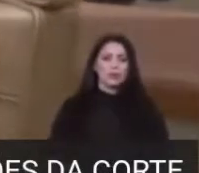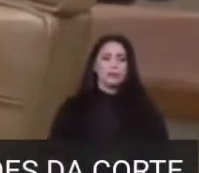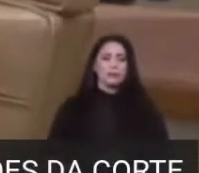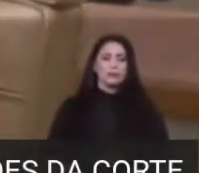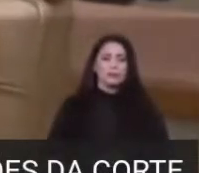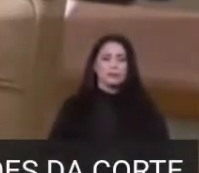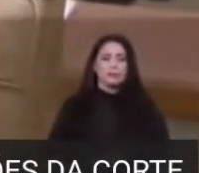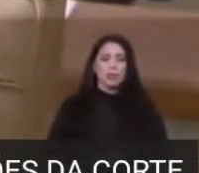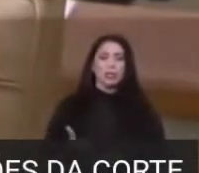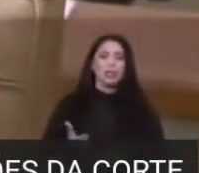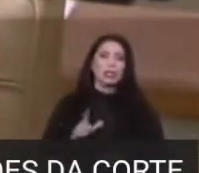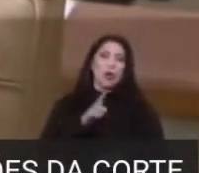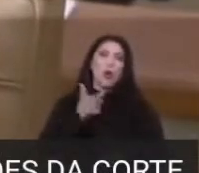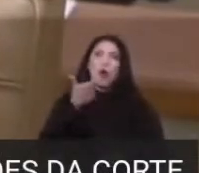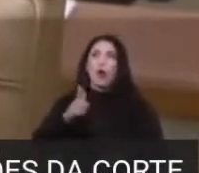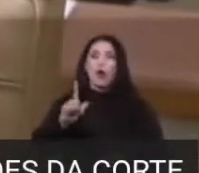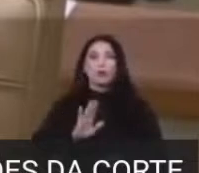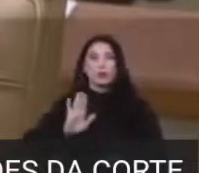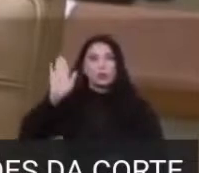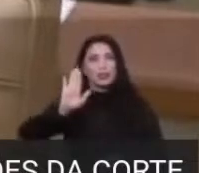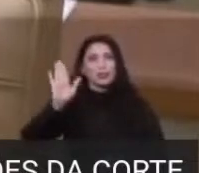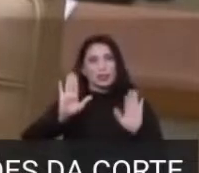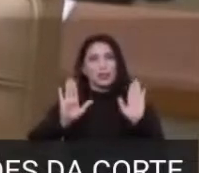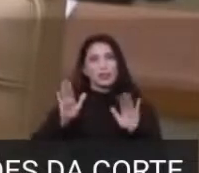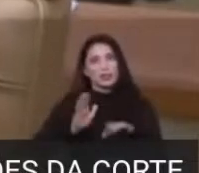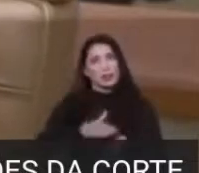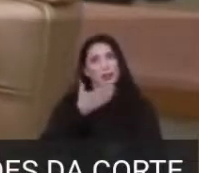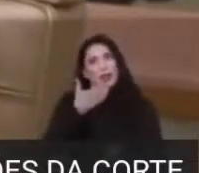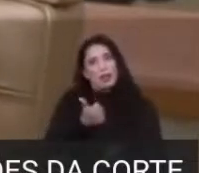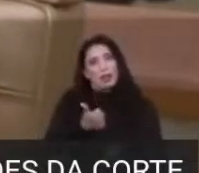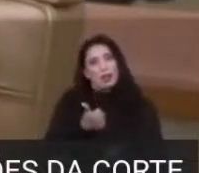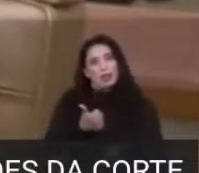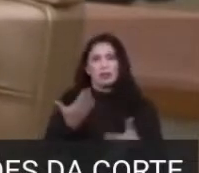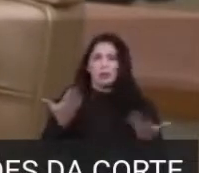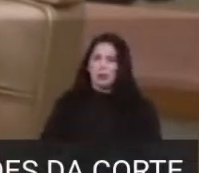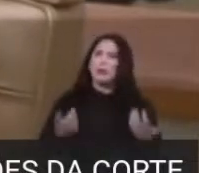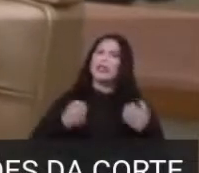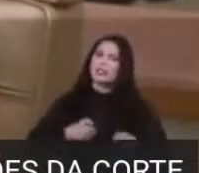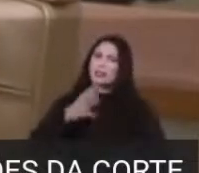E viabilizariam outros candidatos. É preciso ter seriedade.